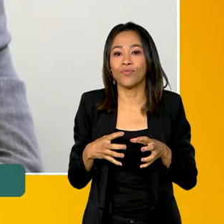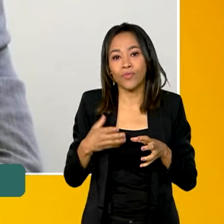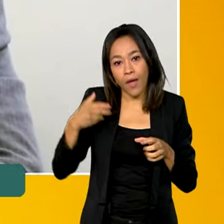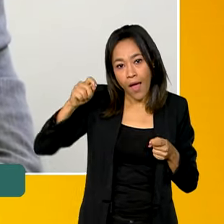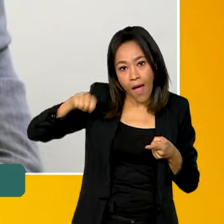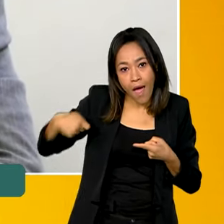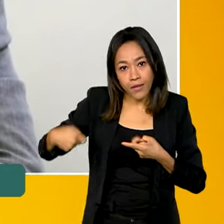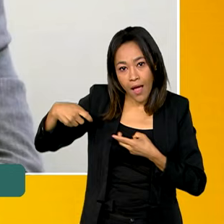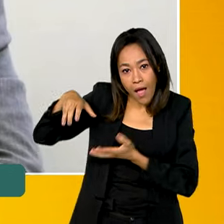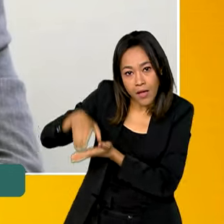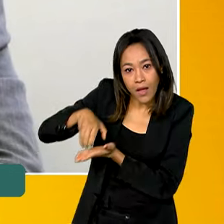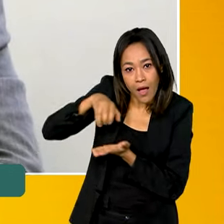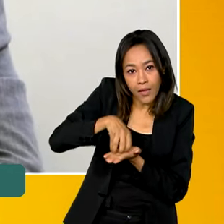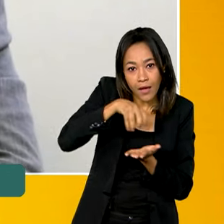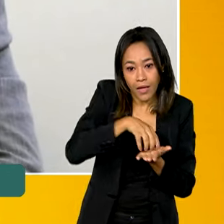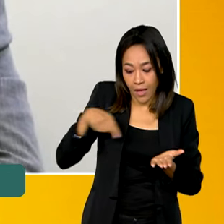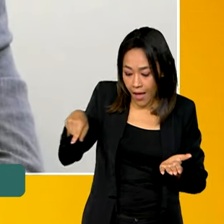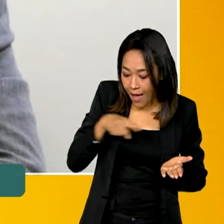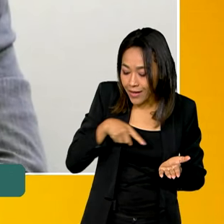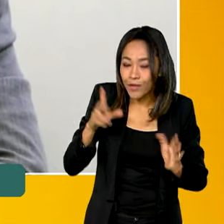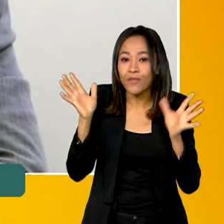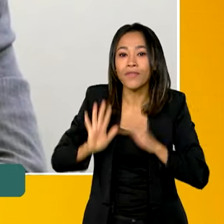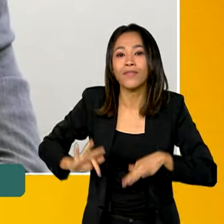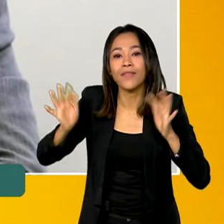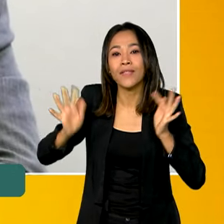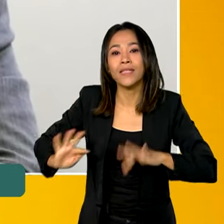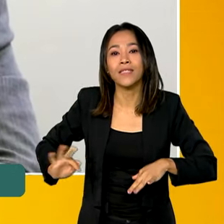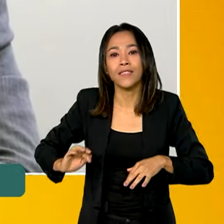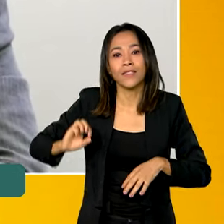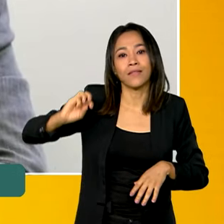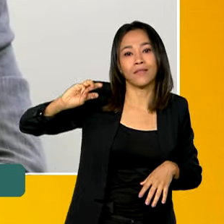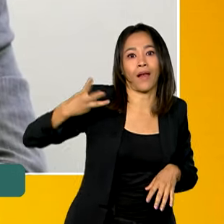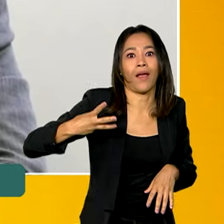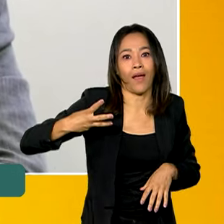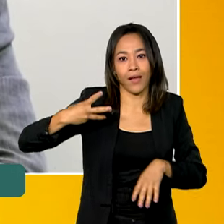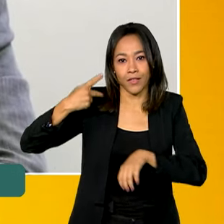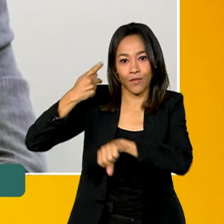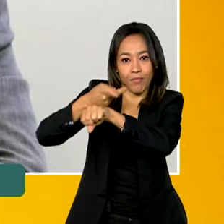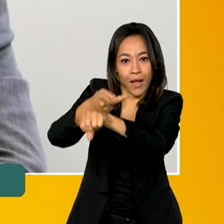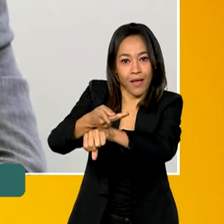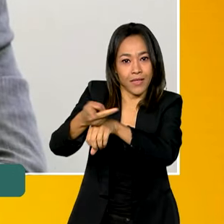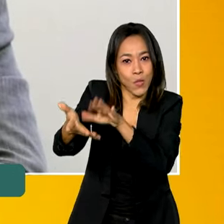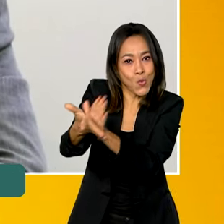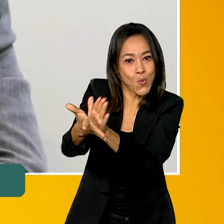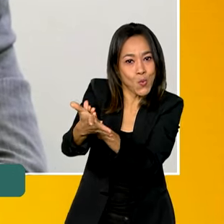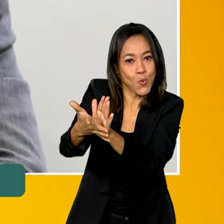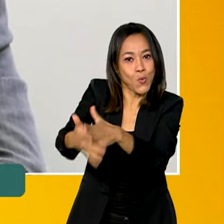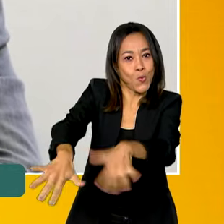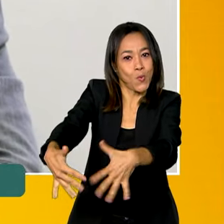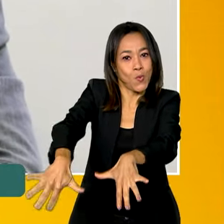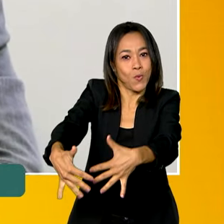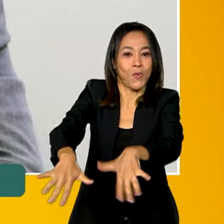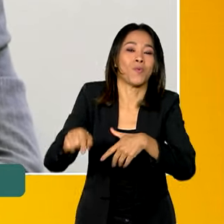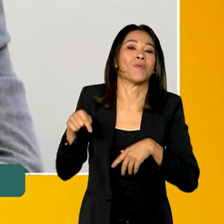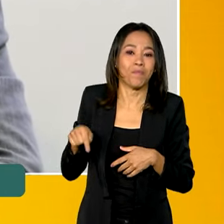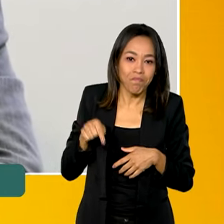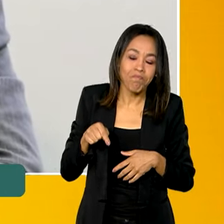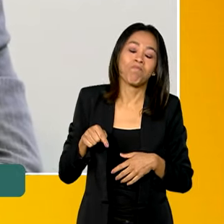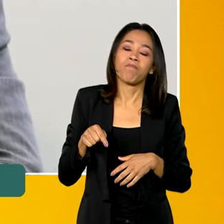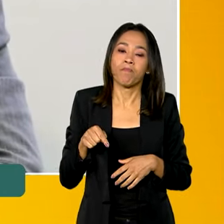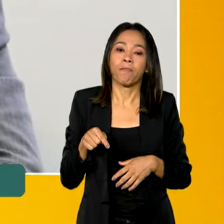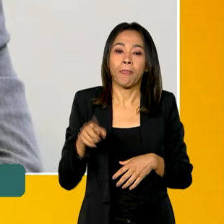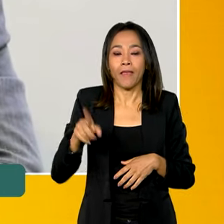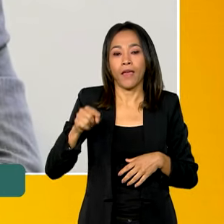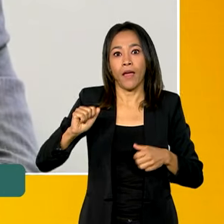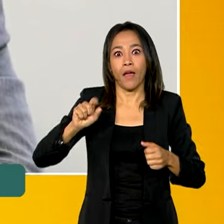instituições estão muito felizes com essa premiação Nós somos o top três dos programas de apoio à inovação nesse ranking Ah que é